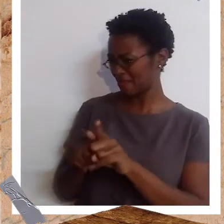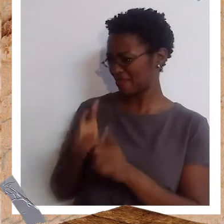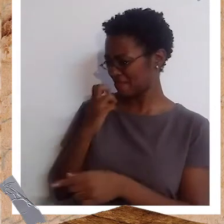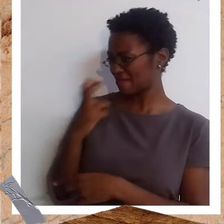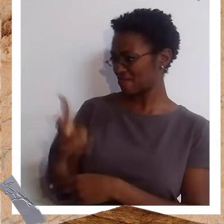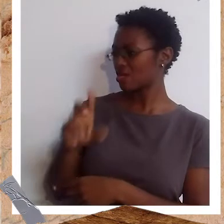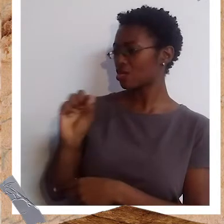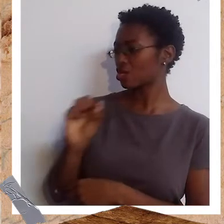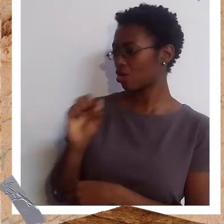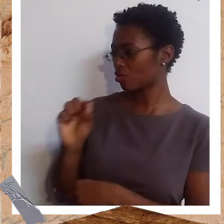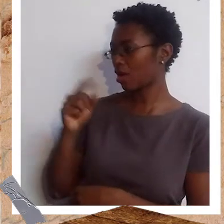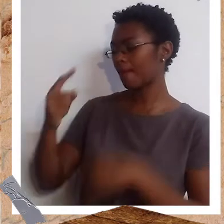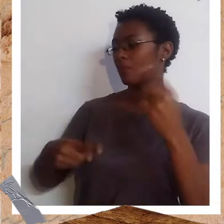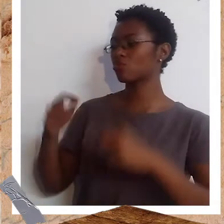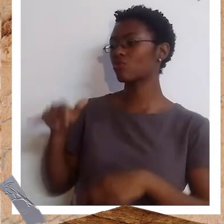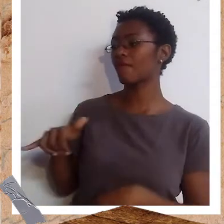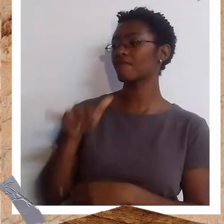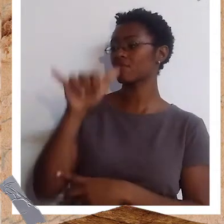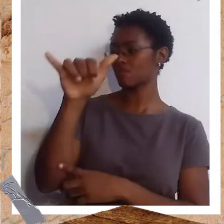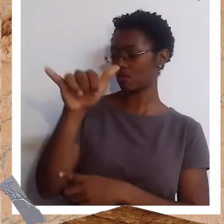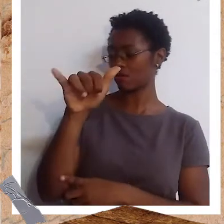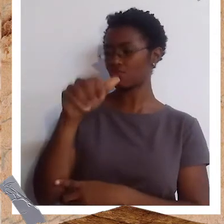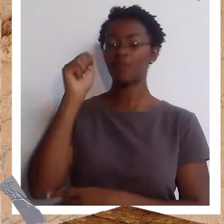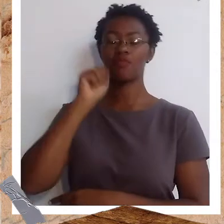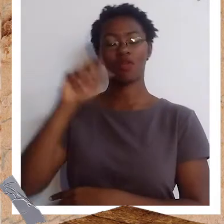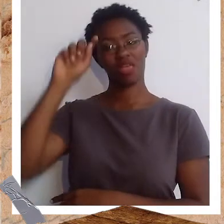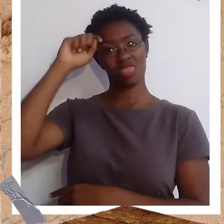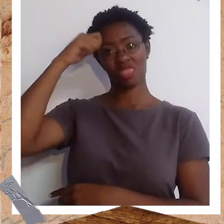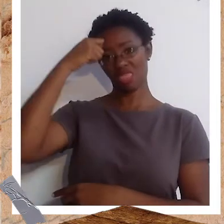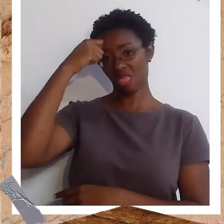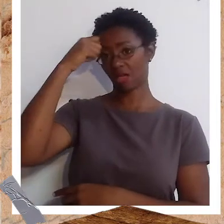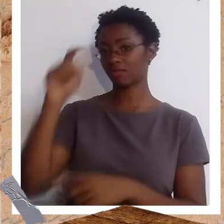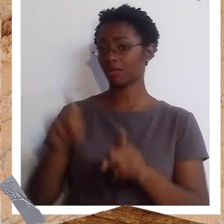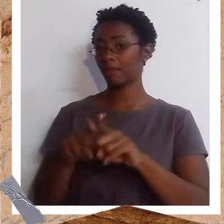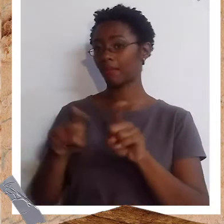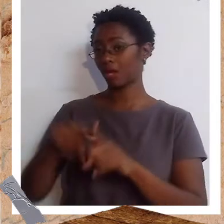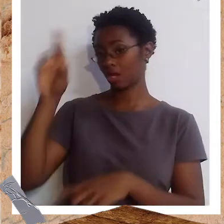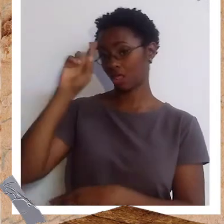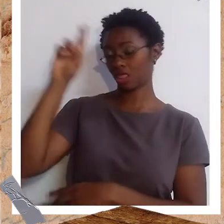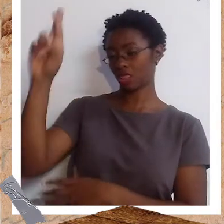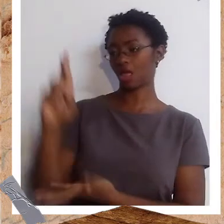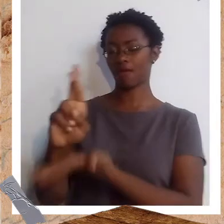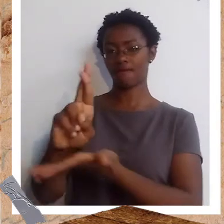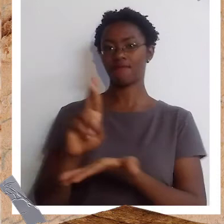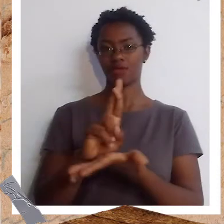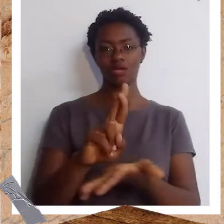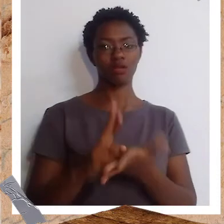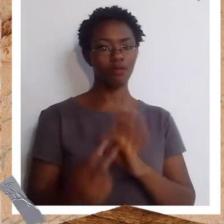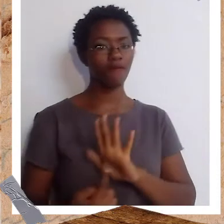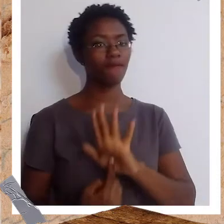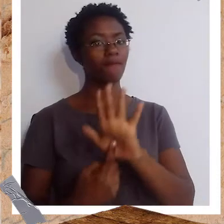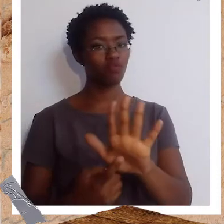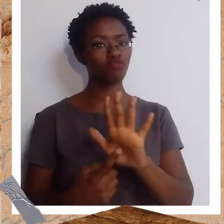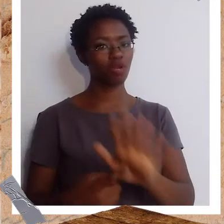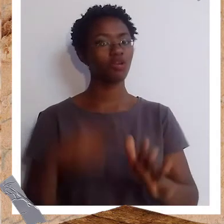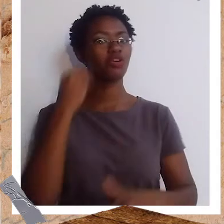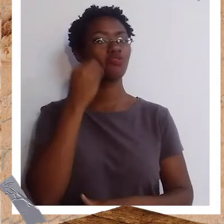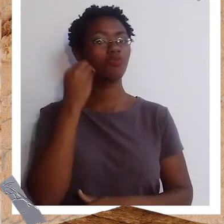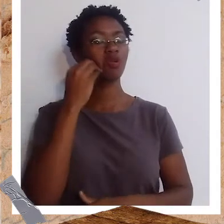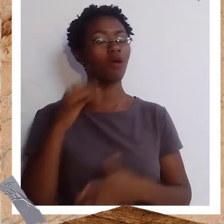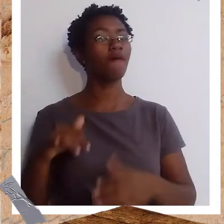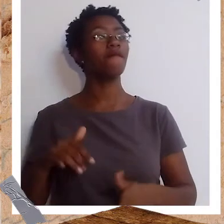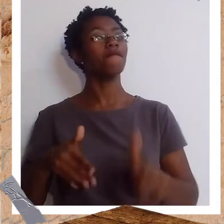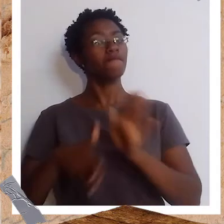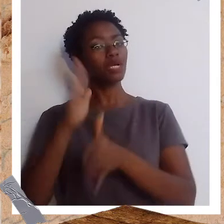política das viagens, né? Grandes lideranças, grandes referências tiveram essa experiência, e as viagens foram importantes pelos